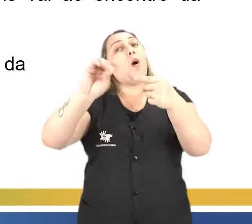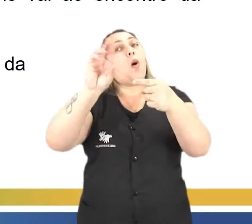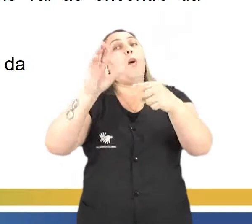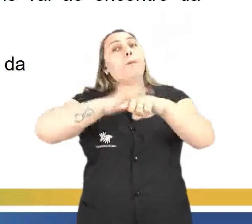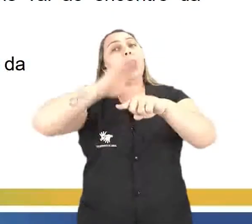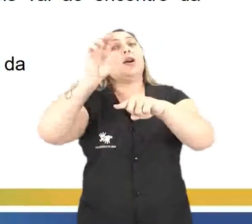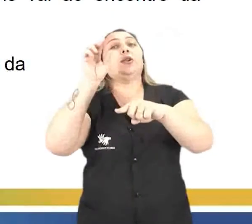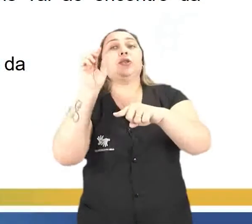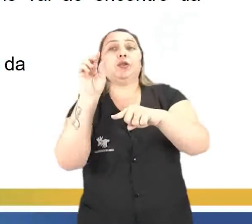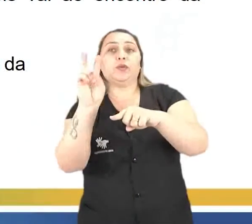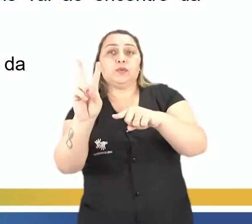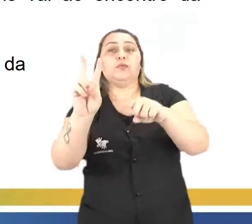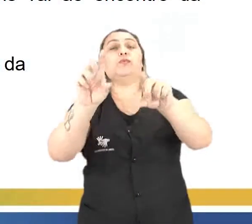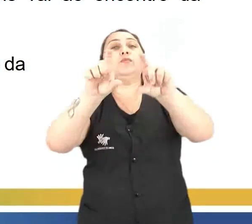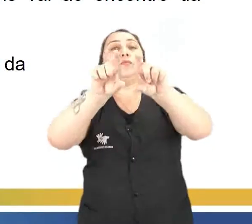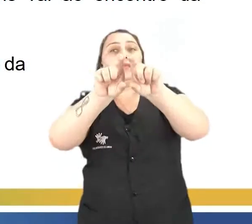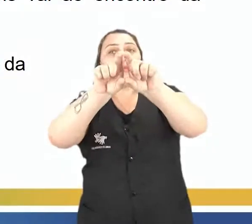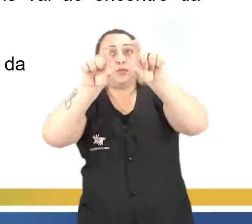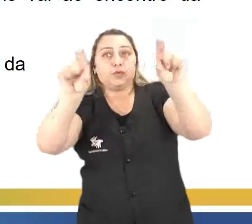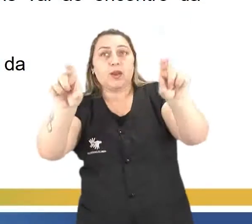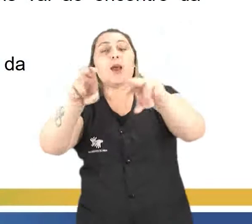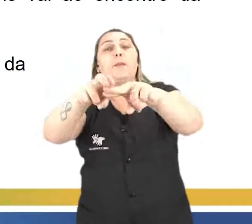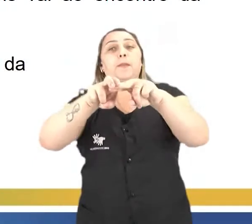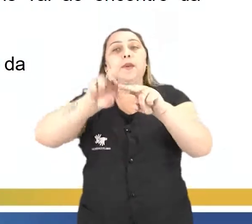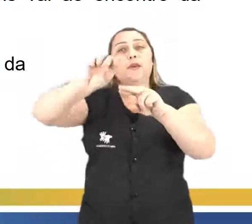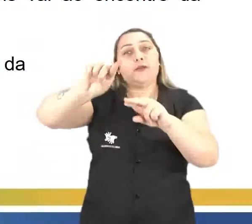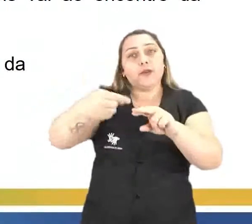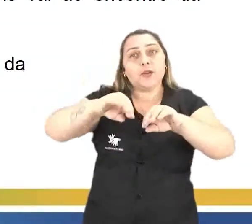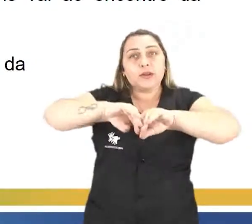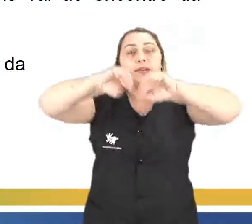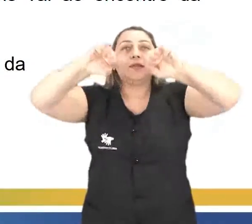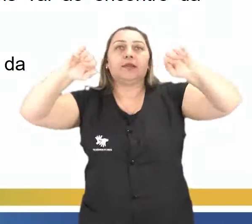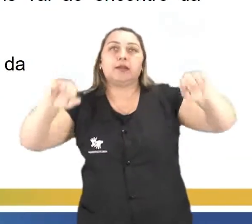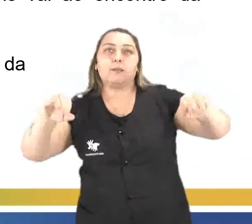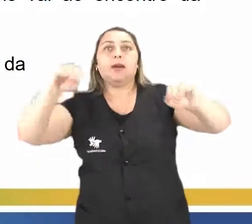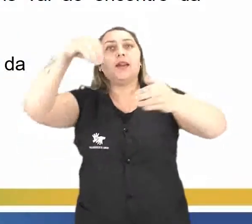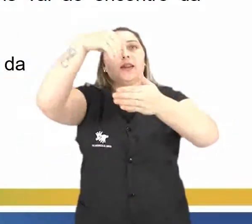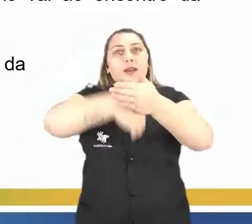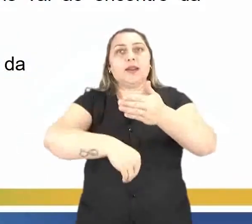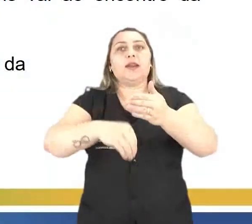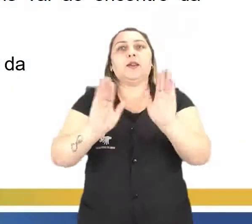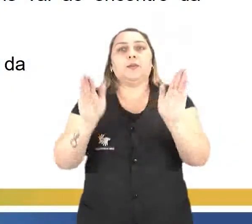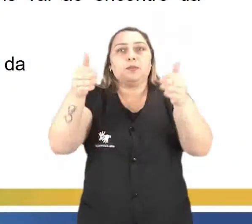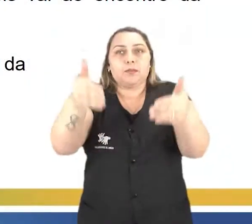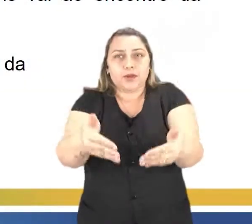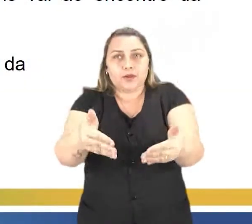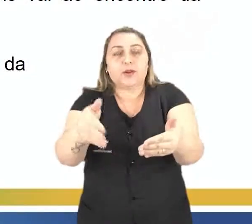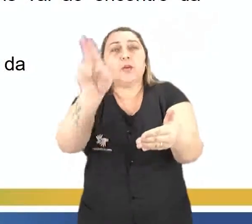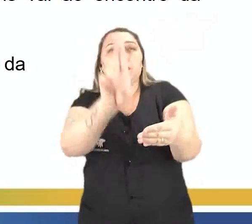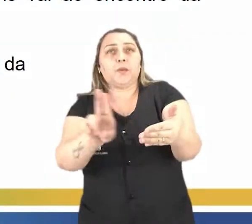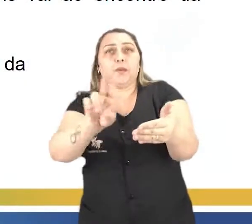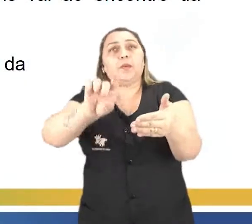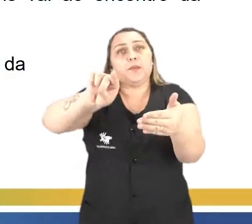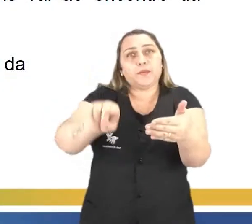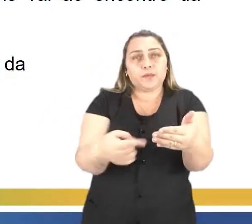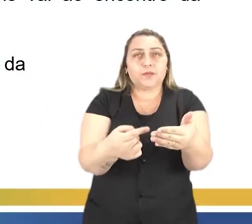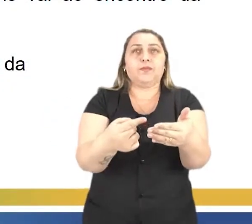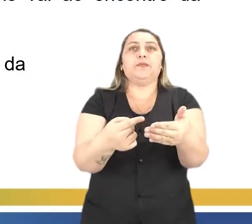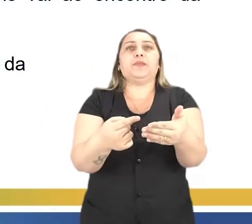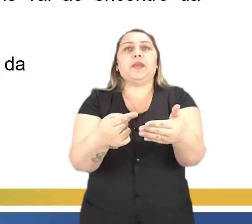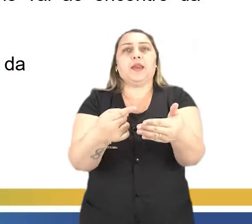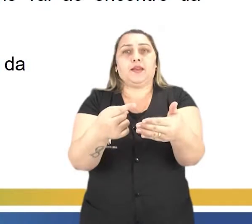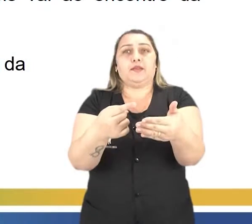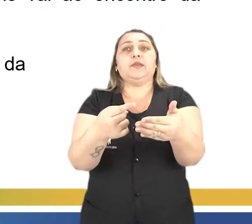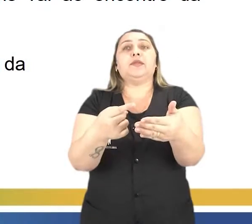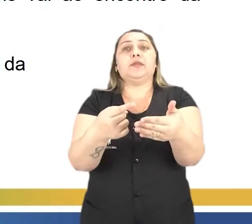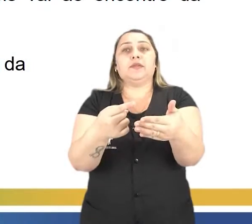uma oração. Tá bom? Por isso que a vírgula faz essas separações dentro desse período. O uso da vírgula é mais